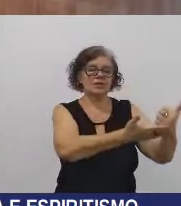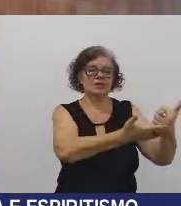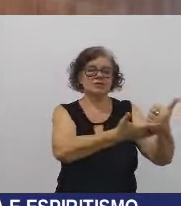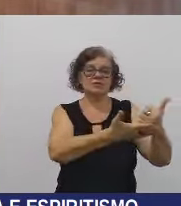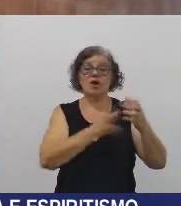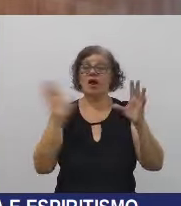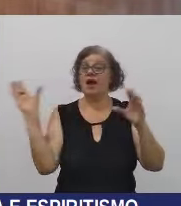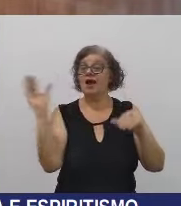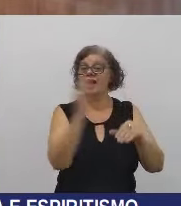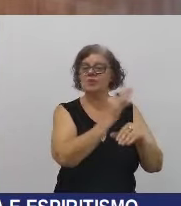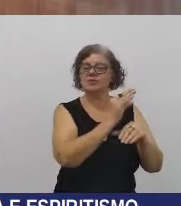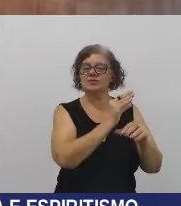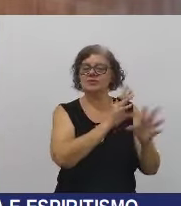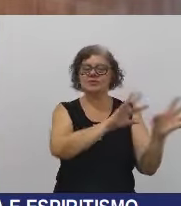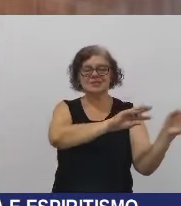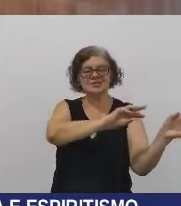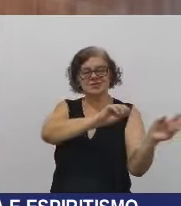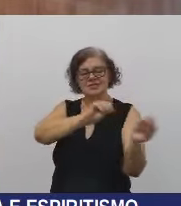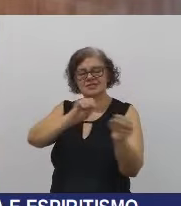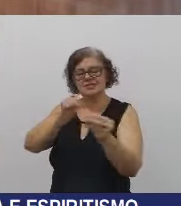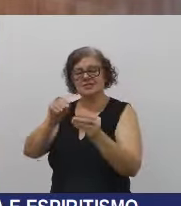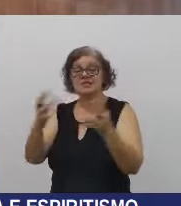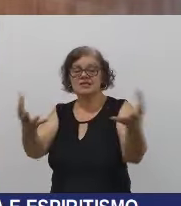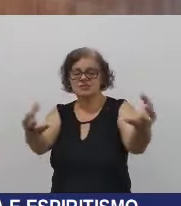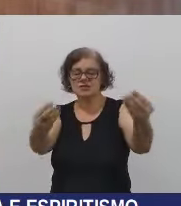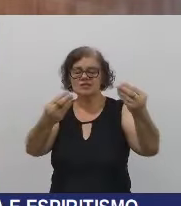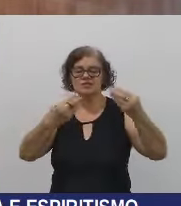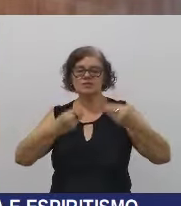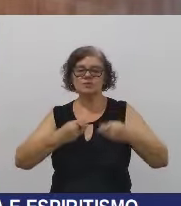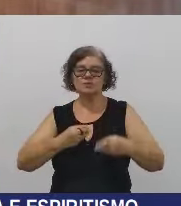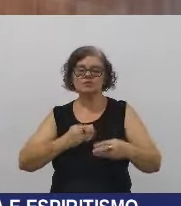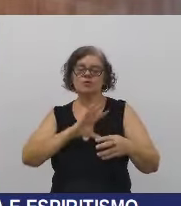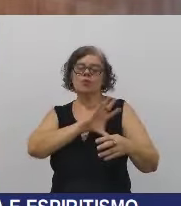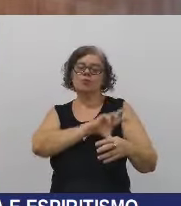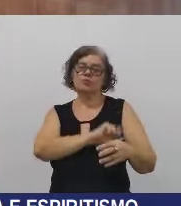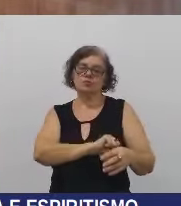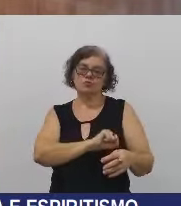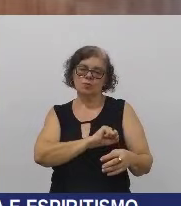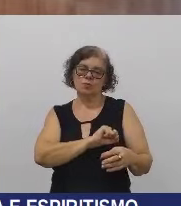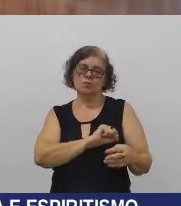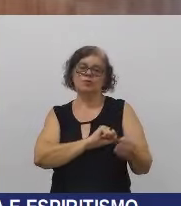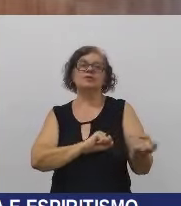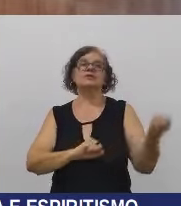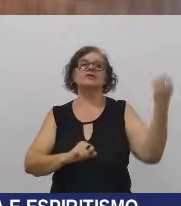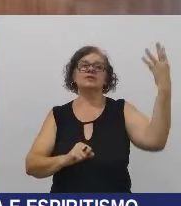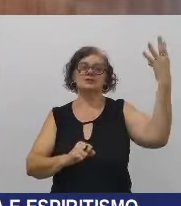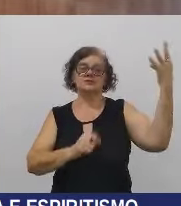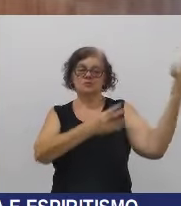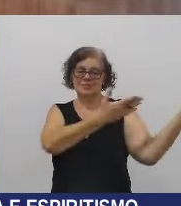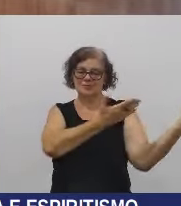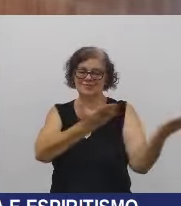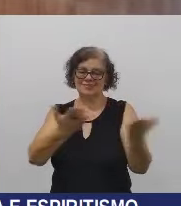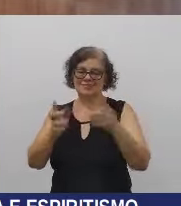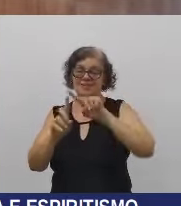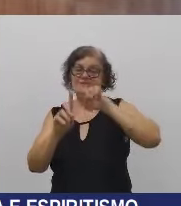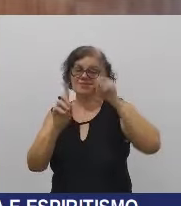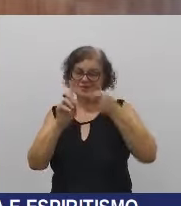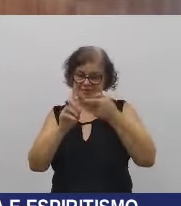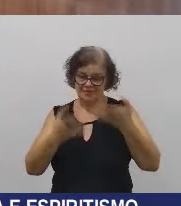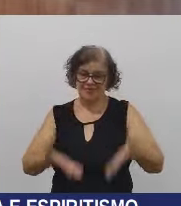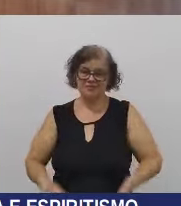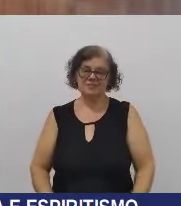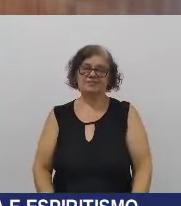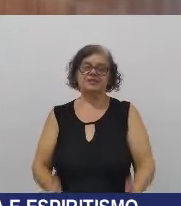seja breve e que eles sejam recebidos com todo o amor. E da mesma forma, aqueles espíritos que estão